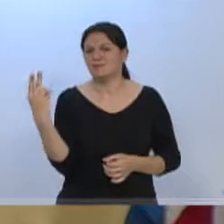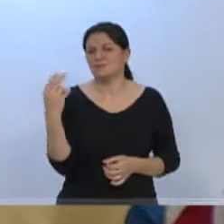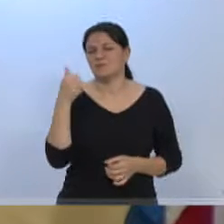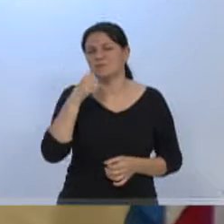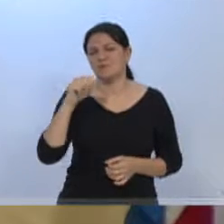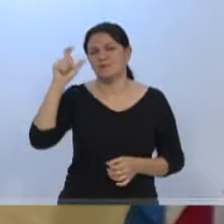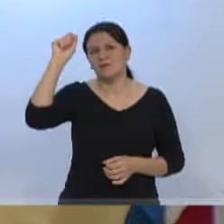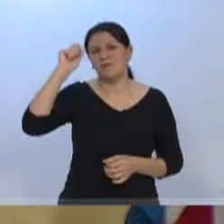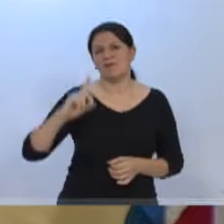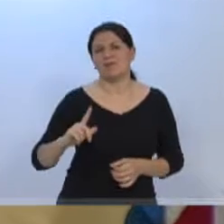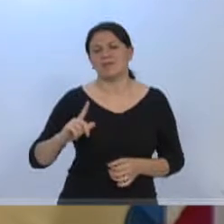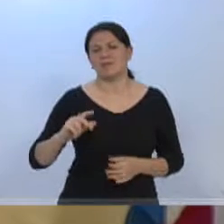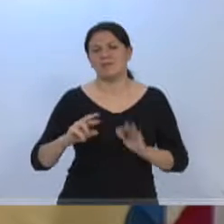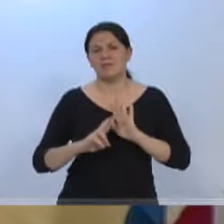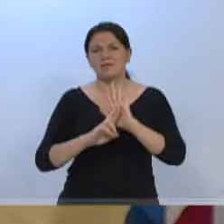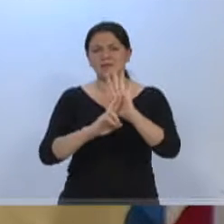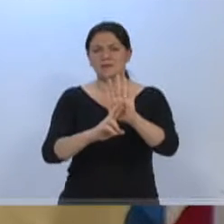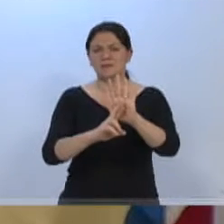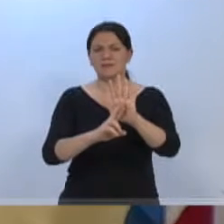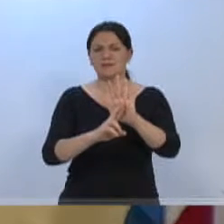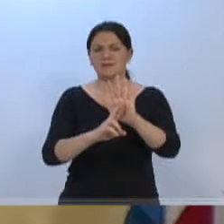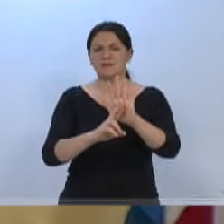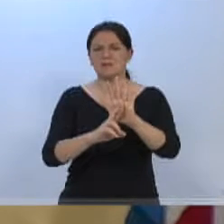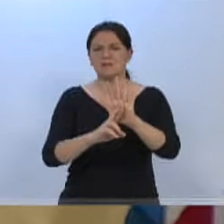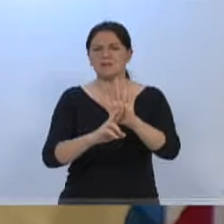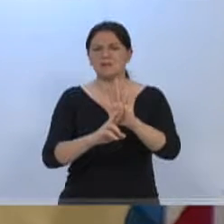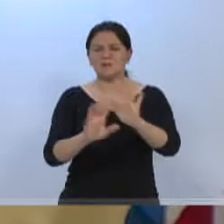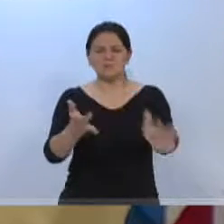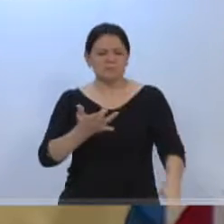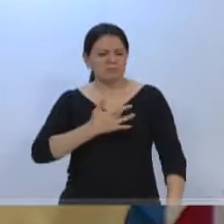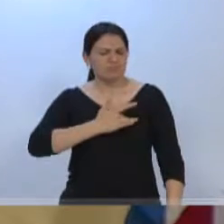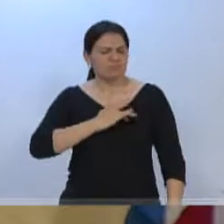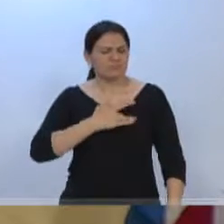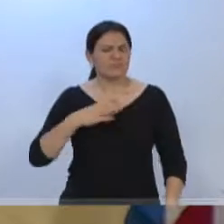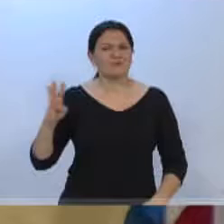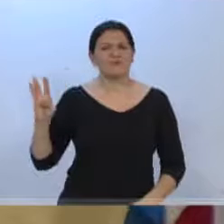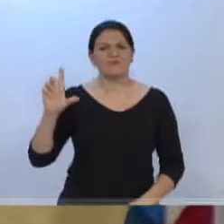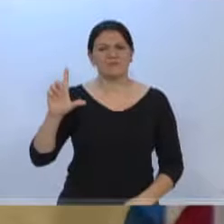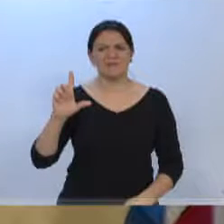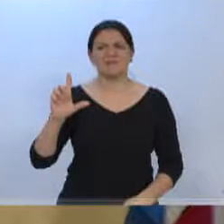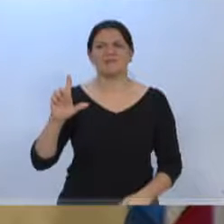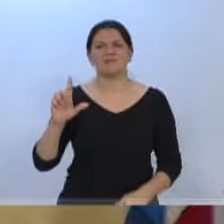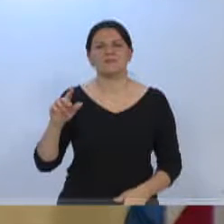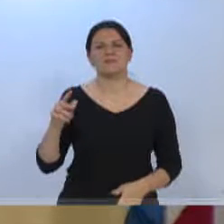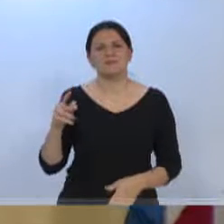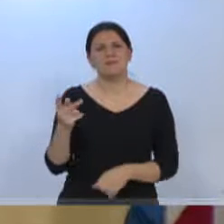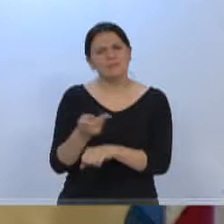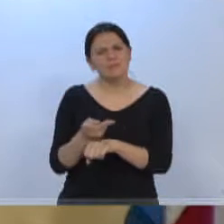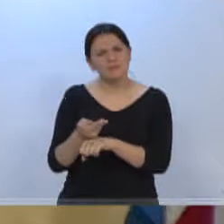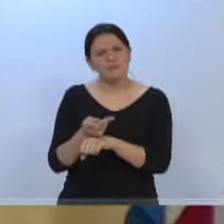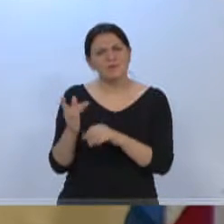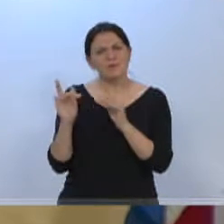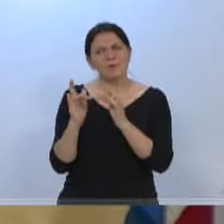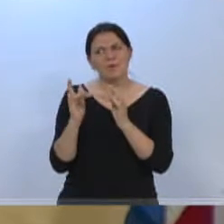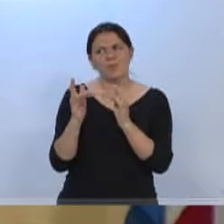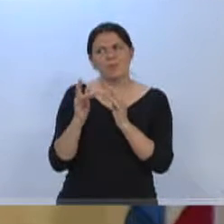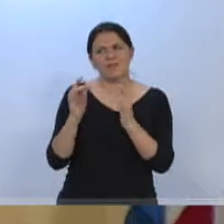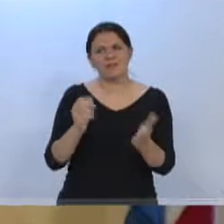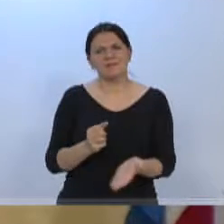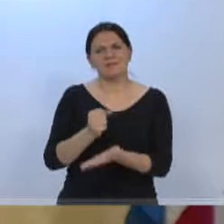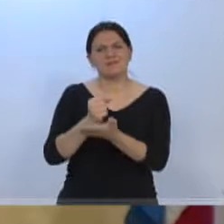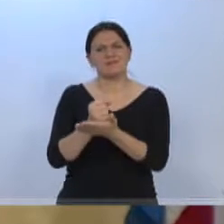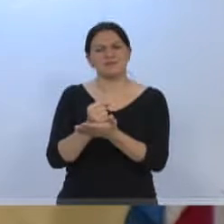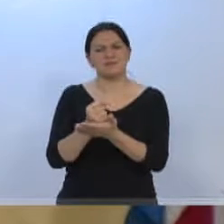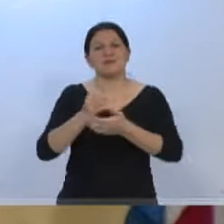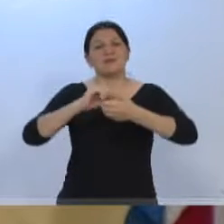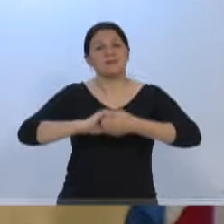irão participar, irão representar com muita grandeza e com muita paixão a cidade de Blumenau, né, procurem entrar em contato, procurem ajudar. Então, eu